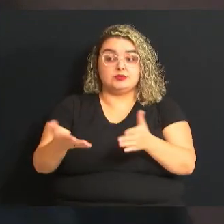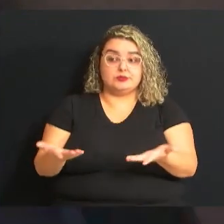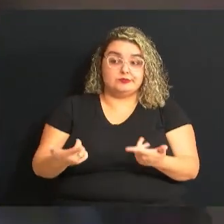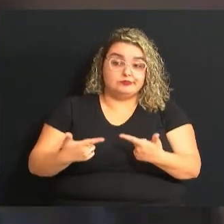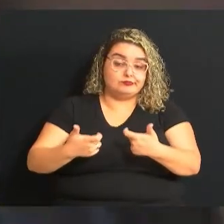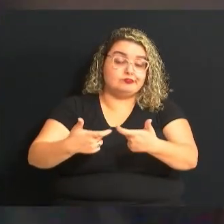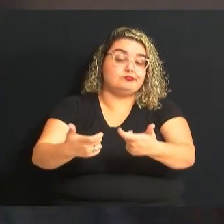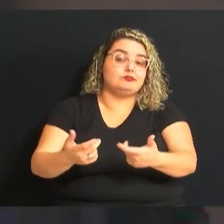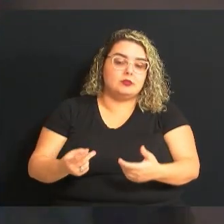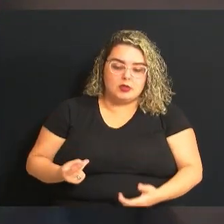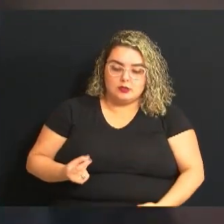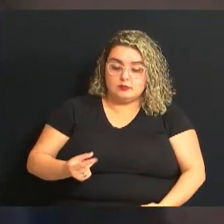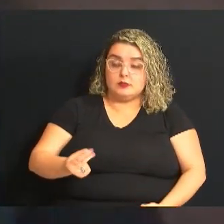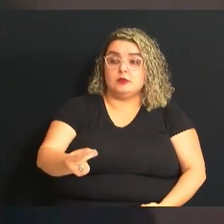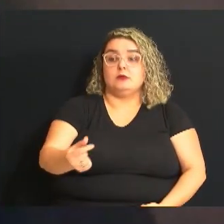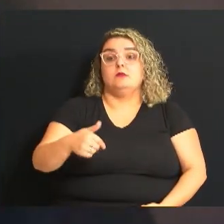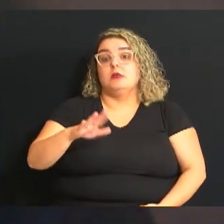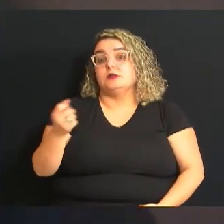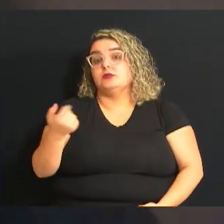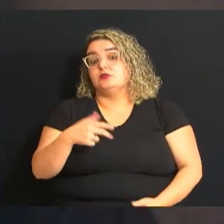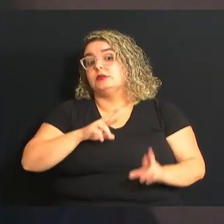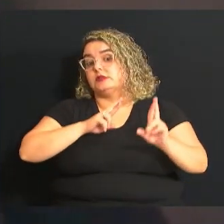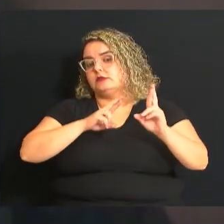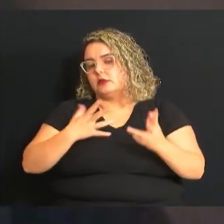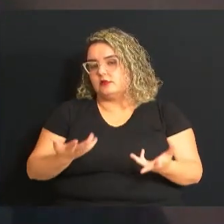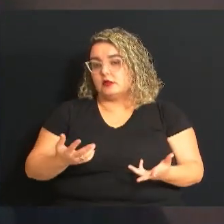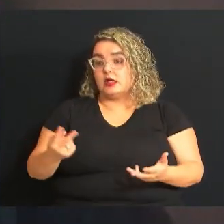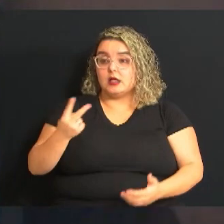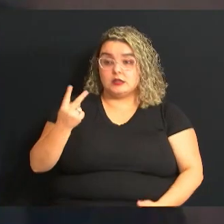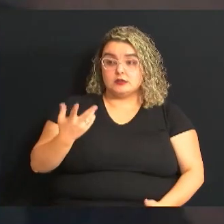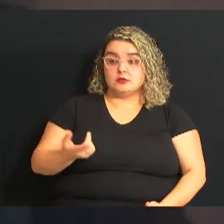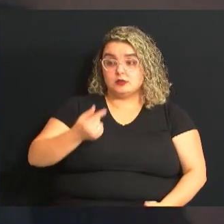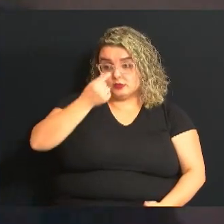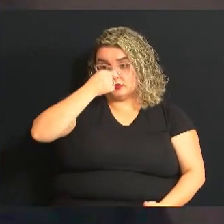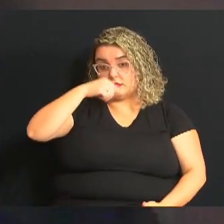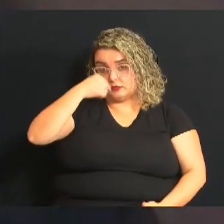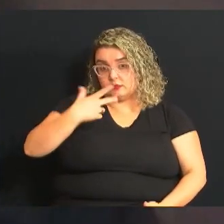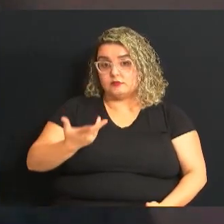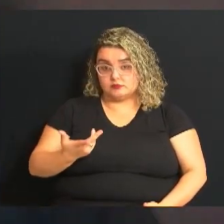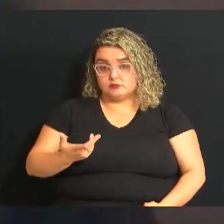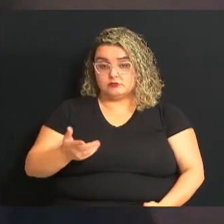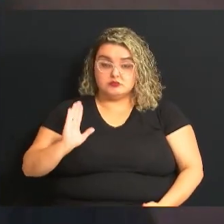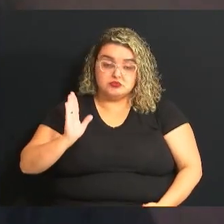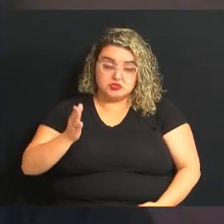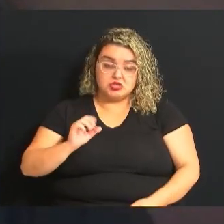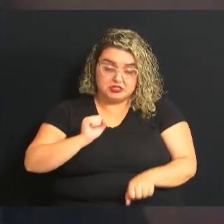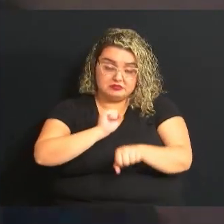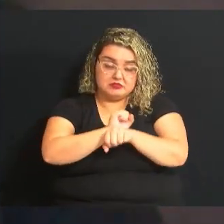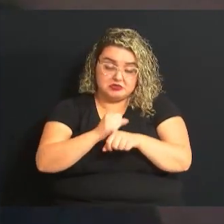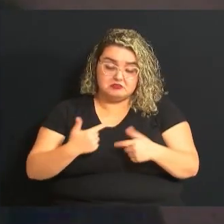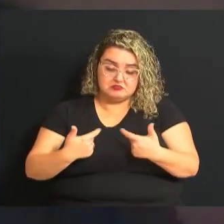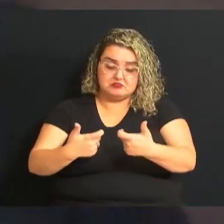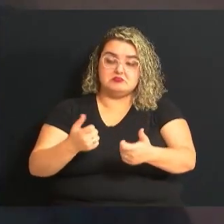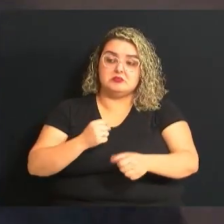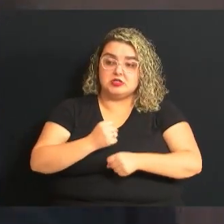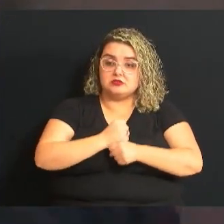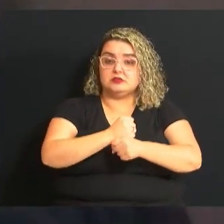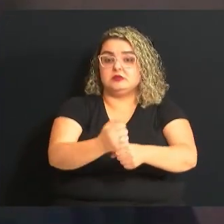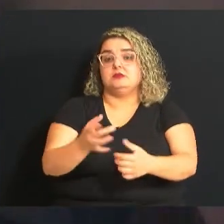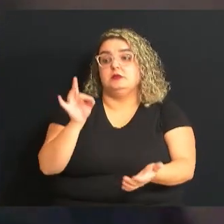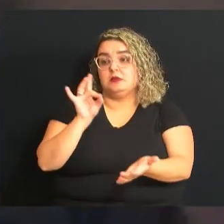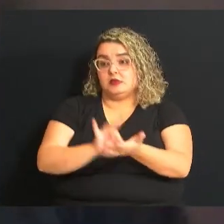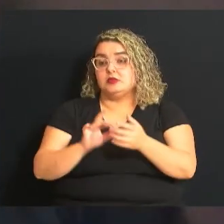comunidade ver como é que ela vai executar esse movimento, né? Sabe aquela coisa, não adianta você